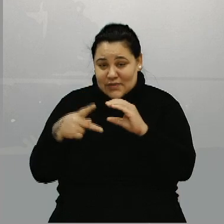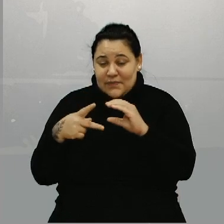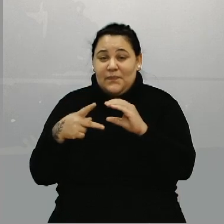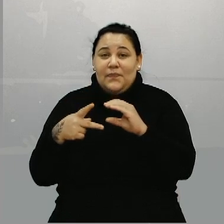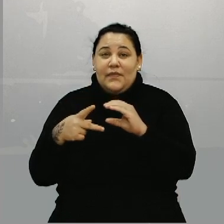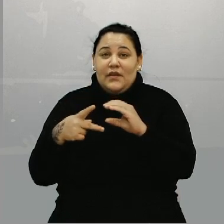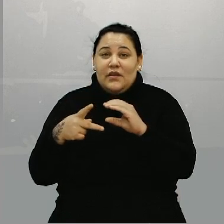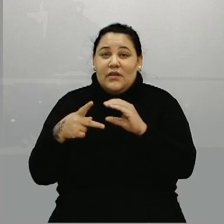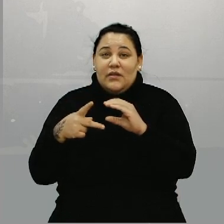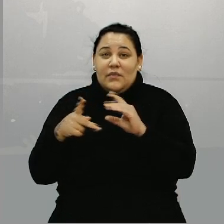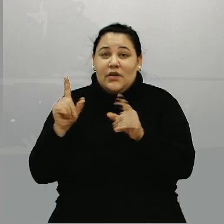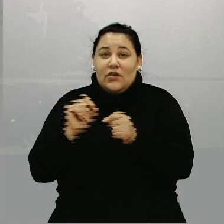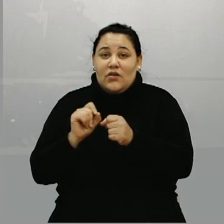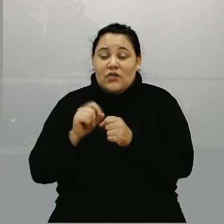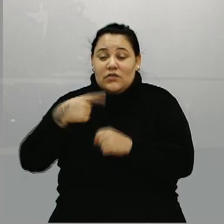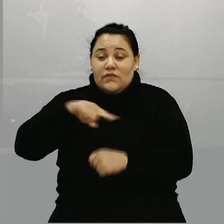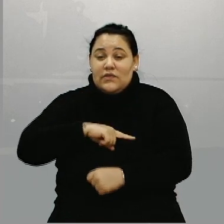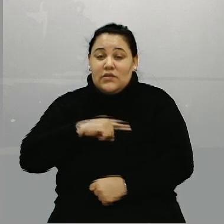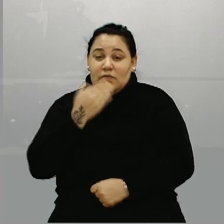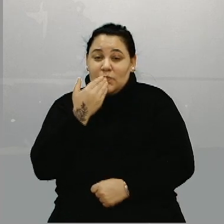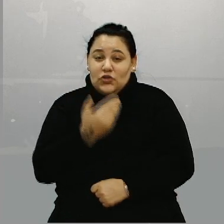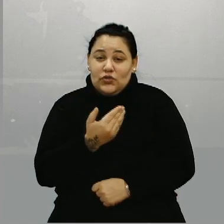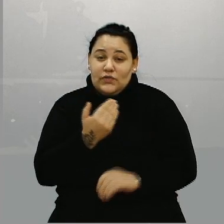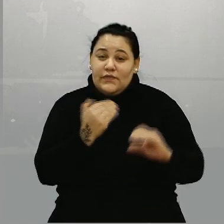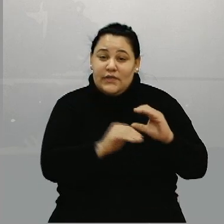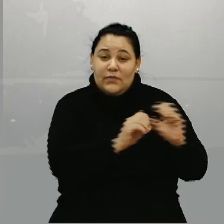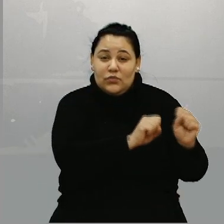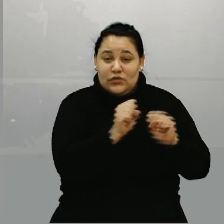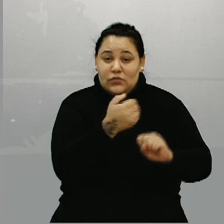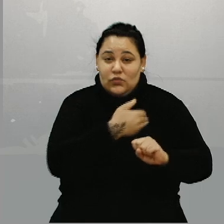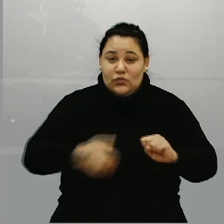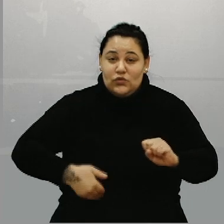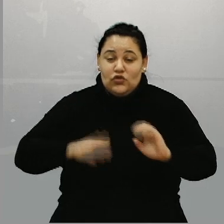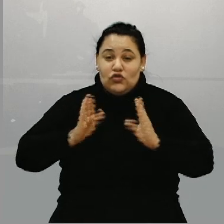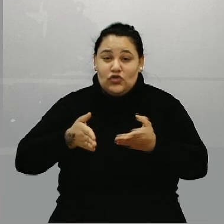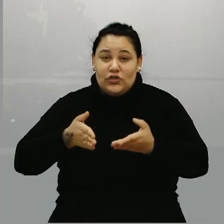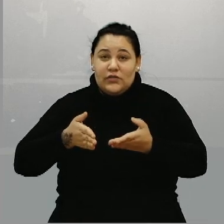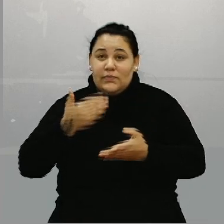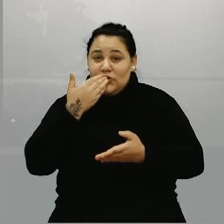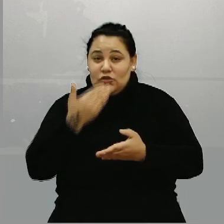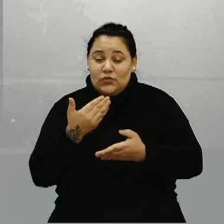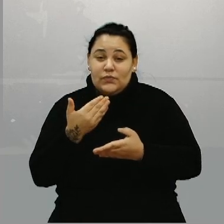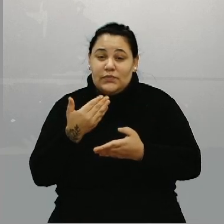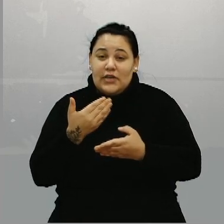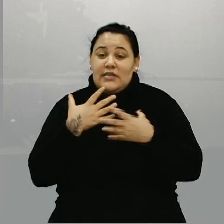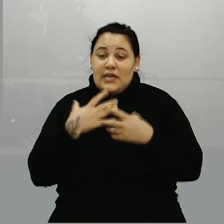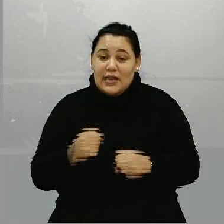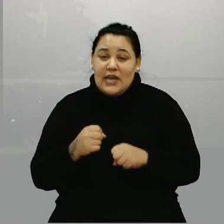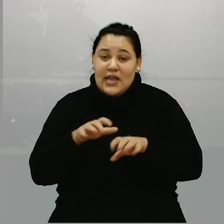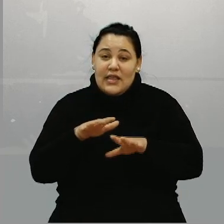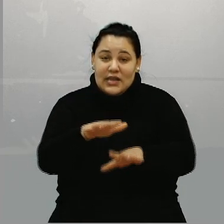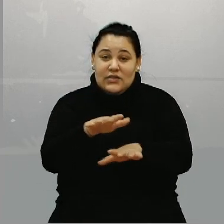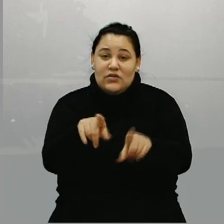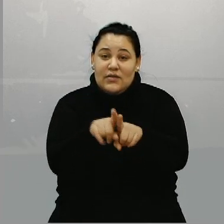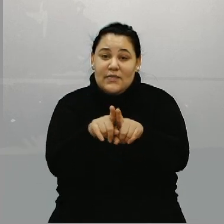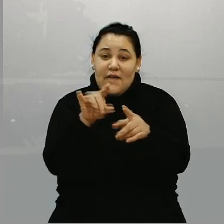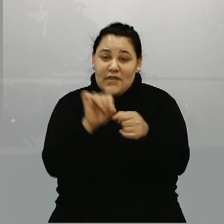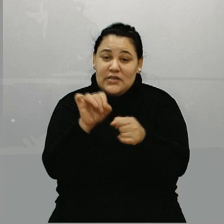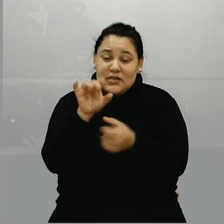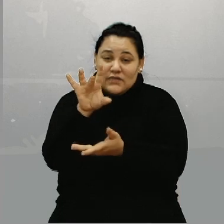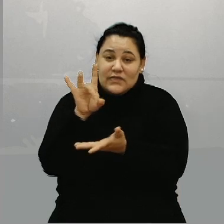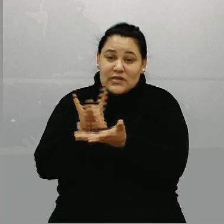podemos encaminhar então ao Poder Público, e aqui a gente já aciona, né, a Secretaria de Trânsito para que faça essa instalação ali,